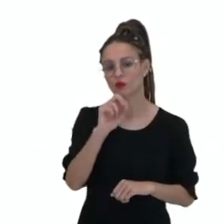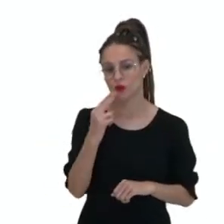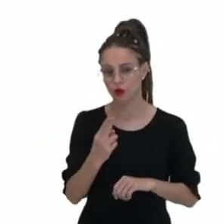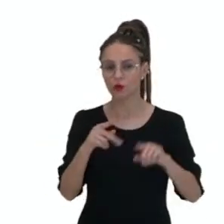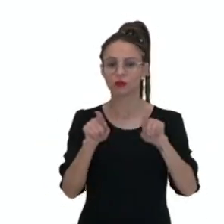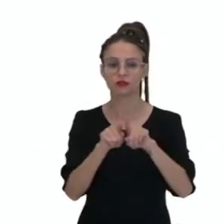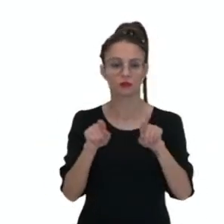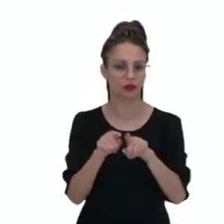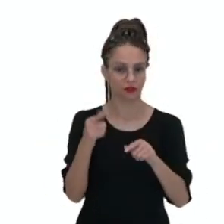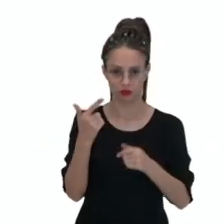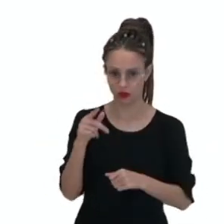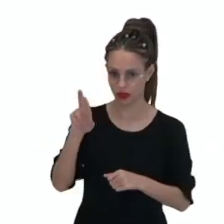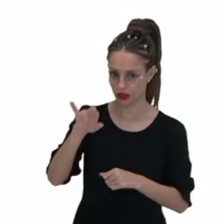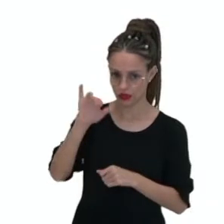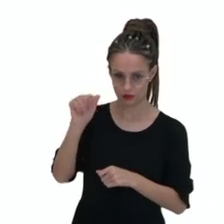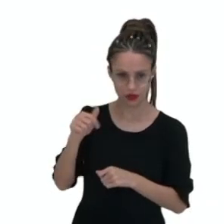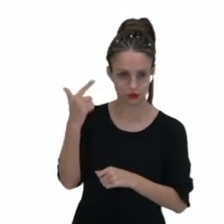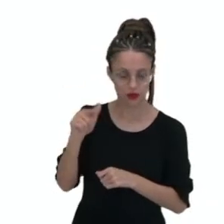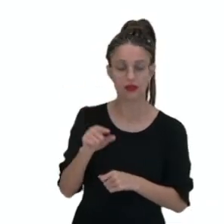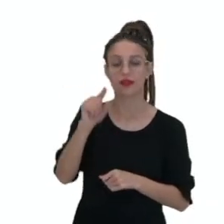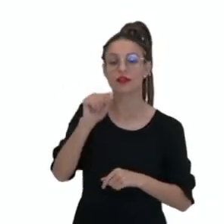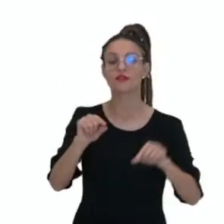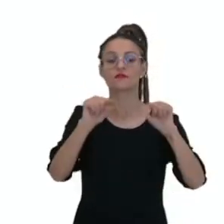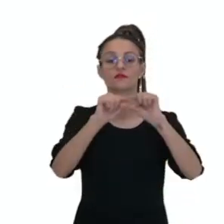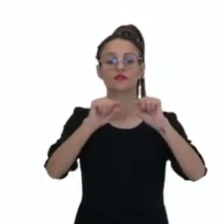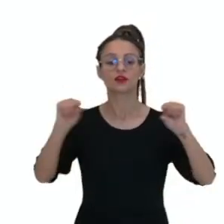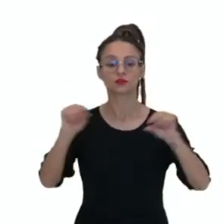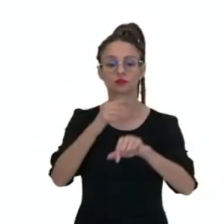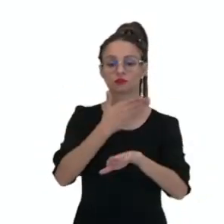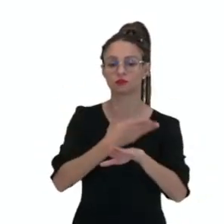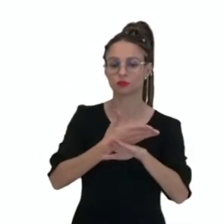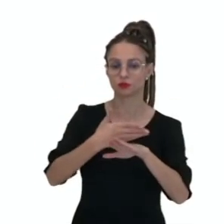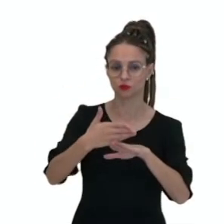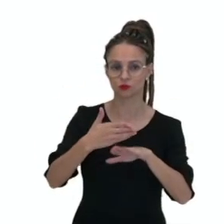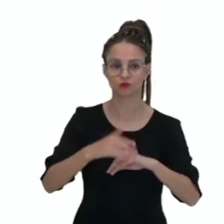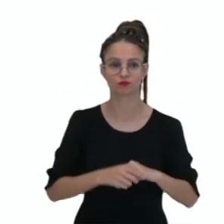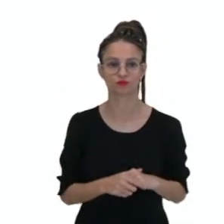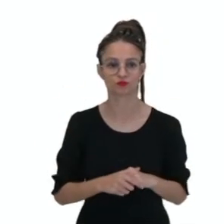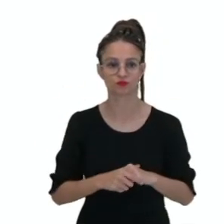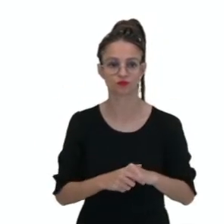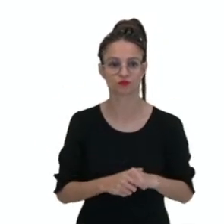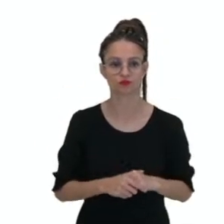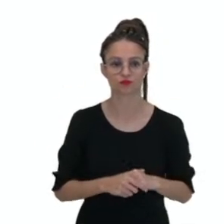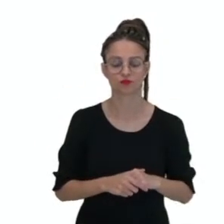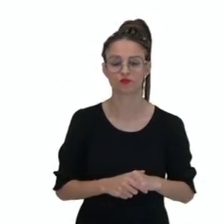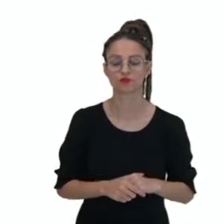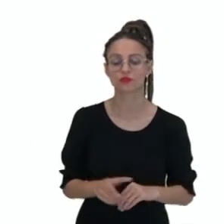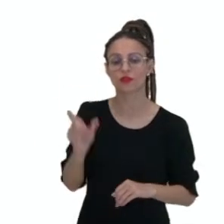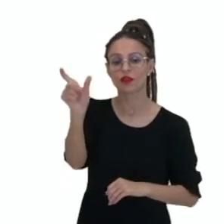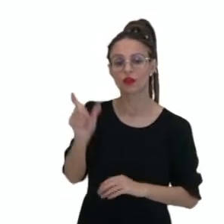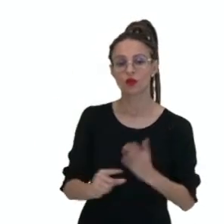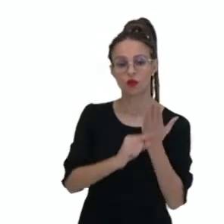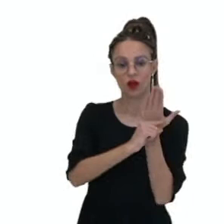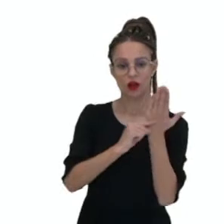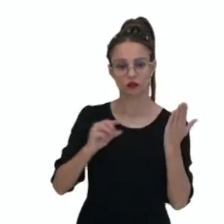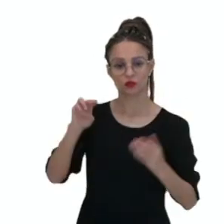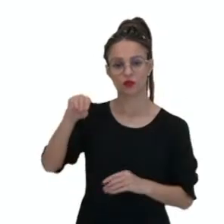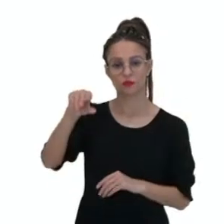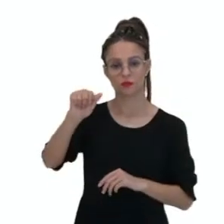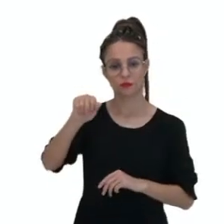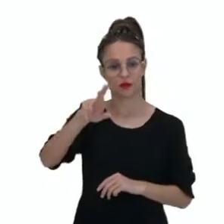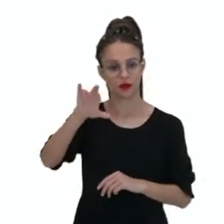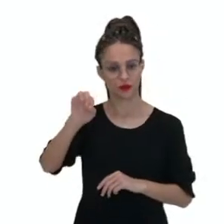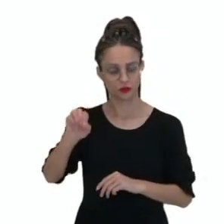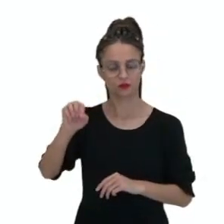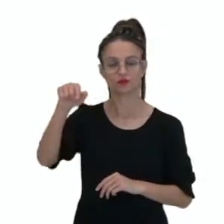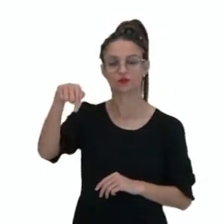quando não tiver rima, professora? Aí eu chamo de verso branco. O autor Mário Quintana,